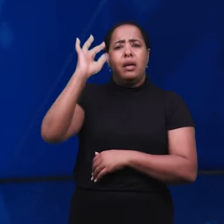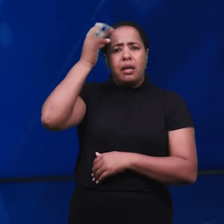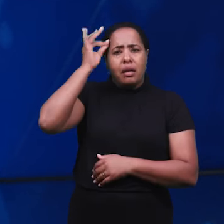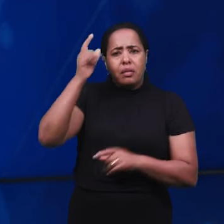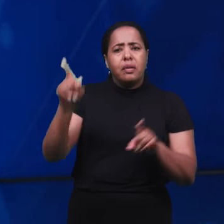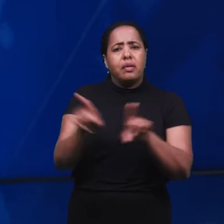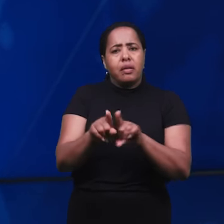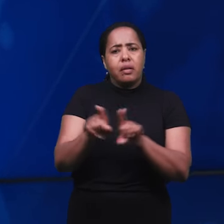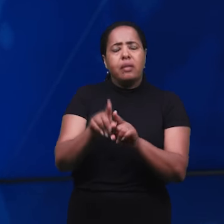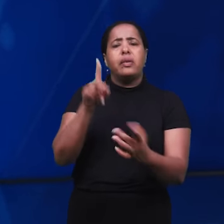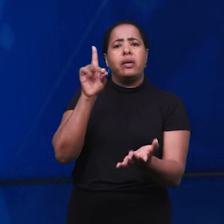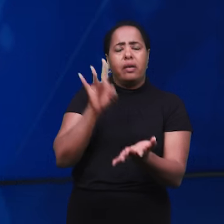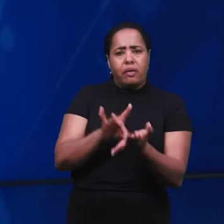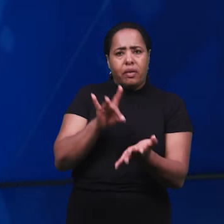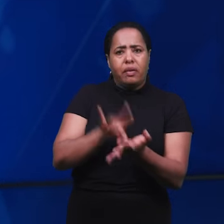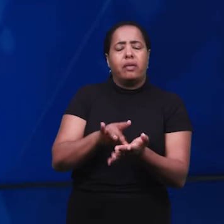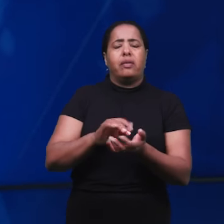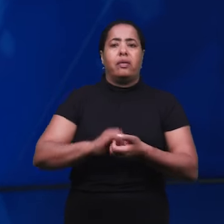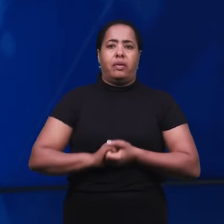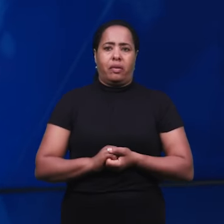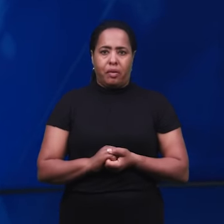em espírito e em verdade.